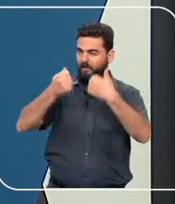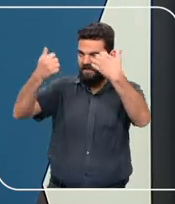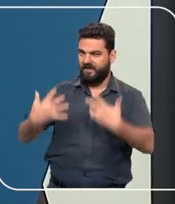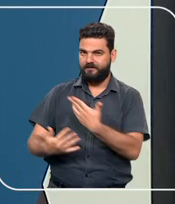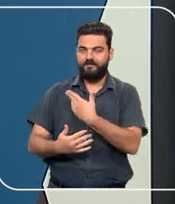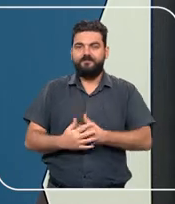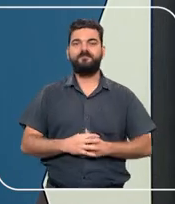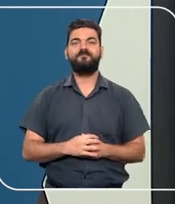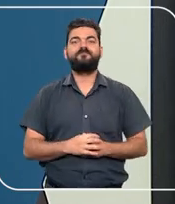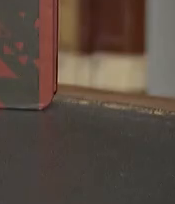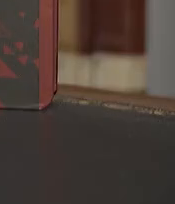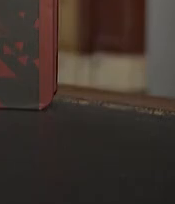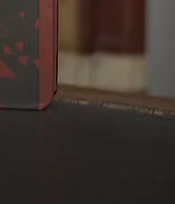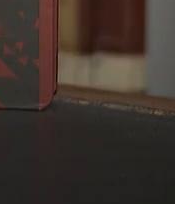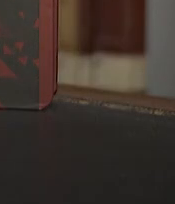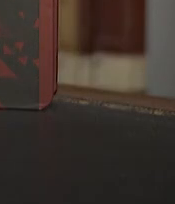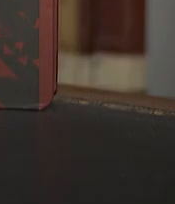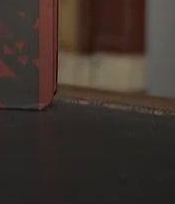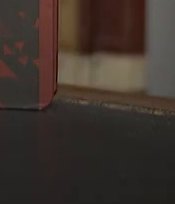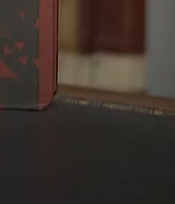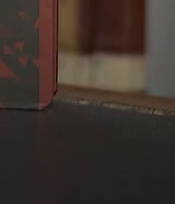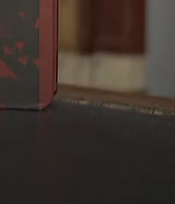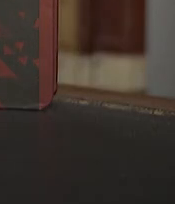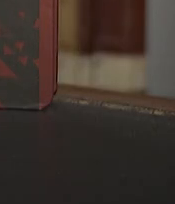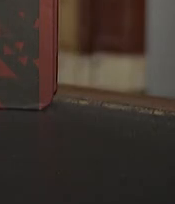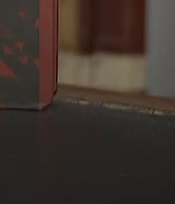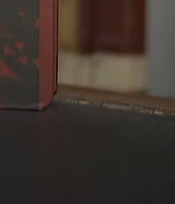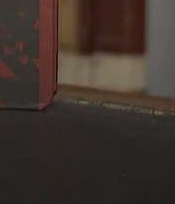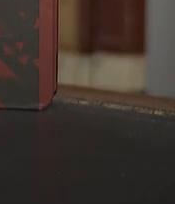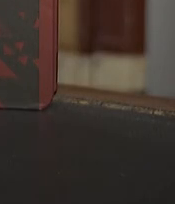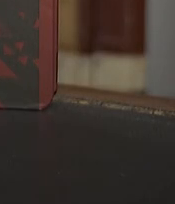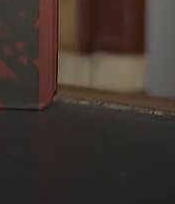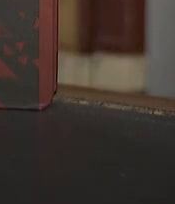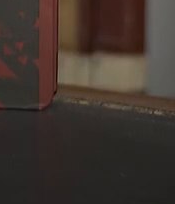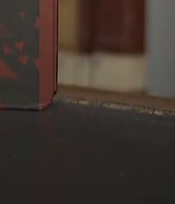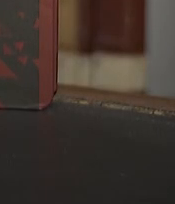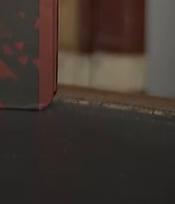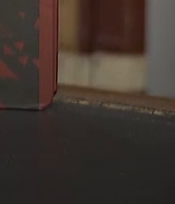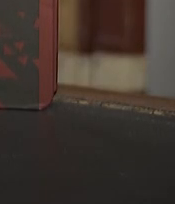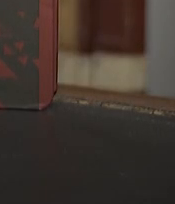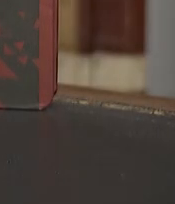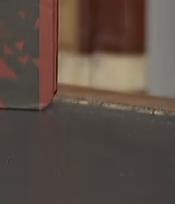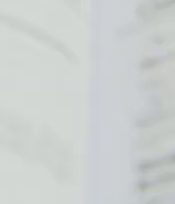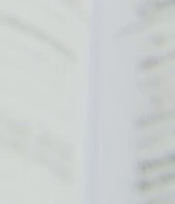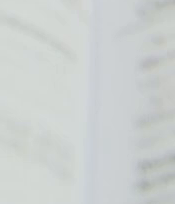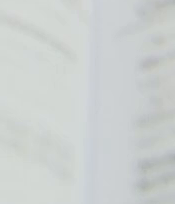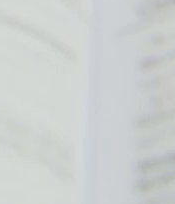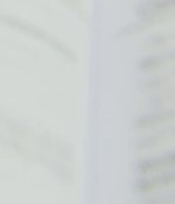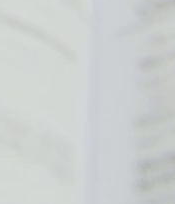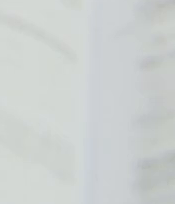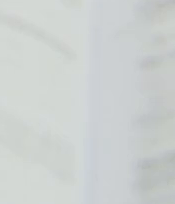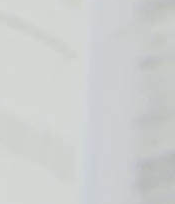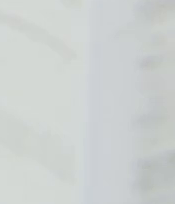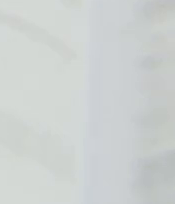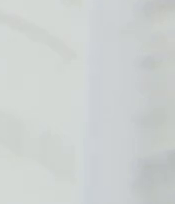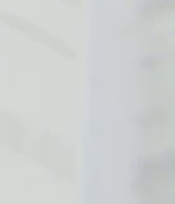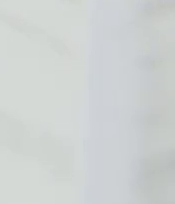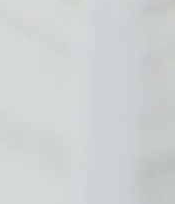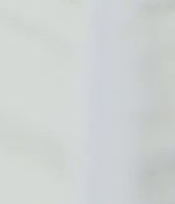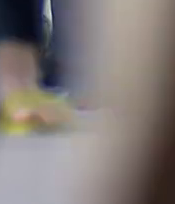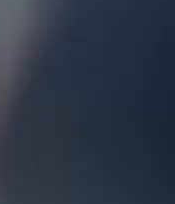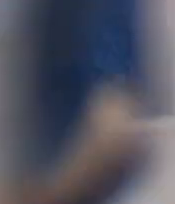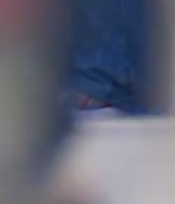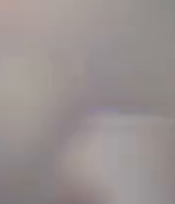detalhes na reportagem o código de processo penal traz no artigo 226 como o reconhecimento de